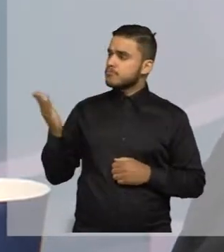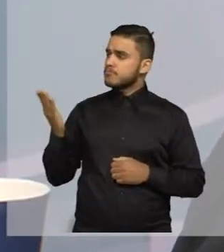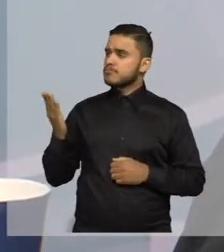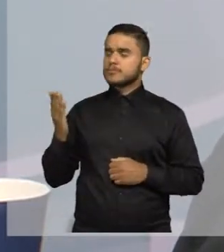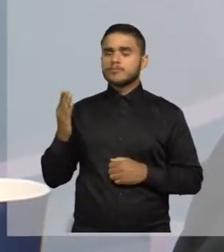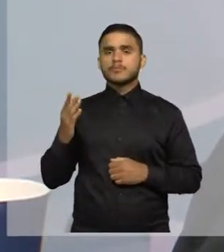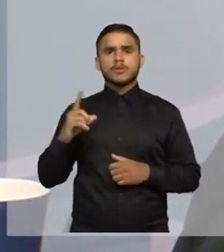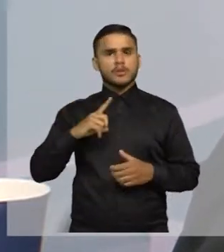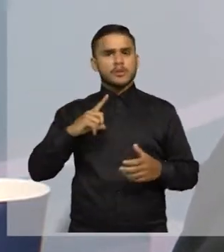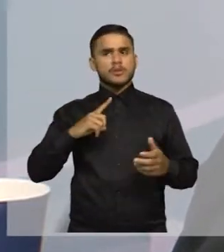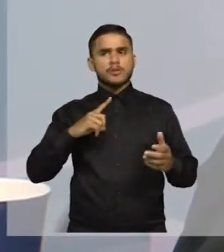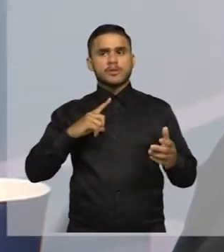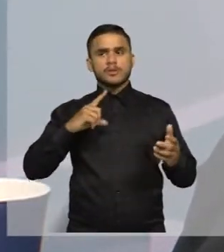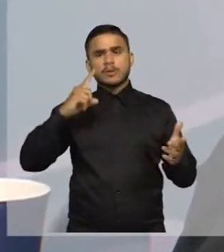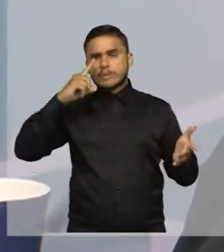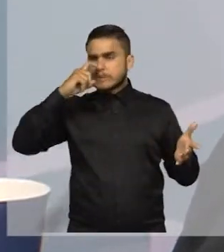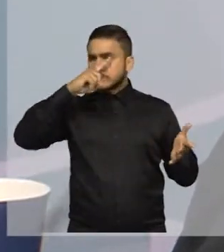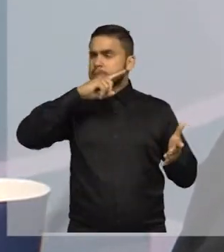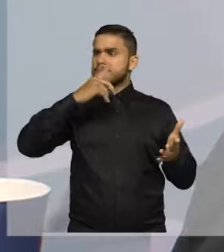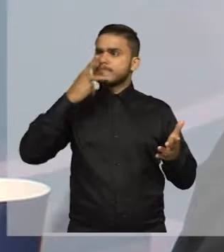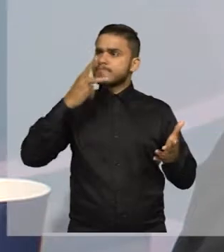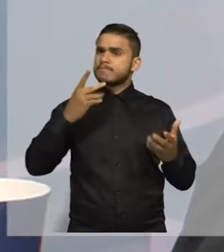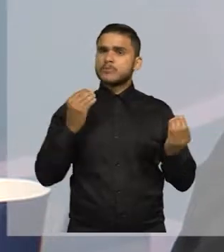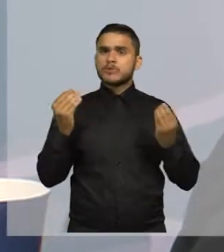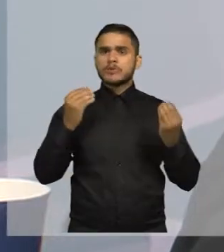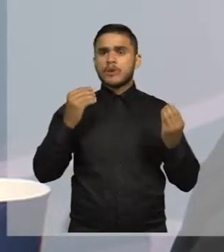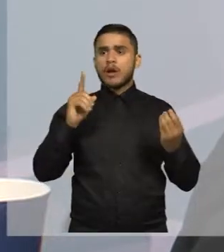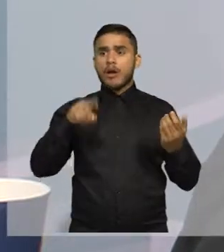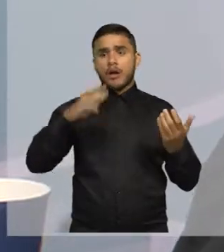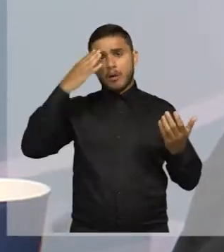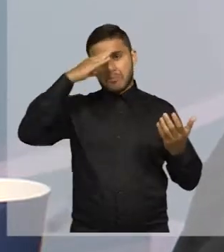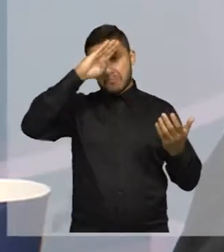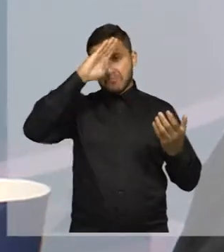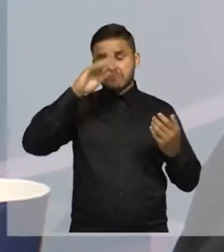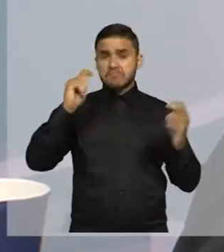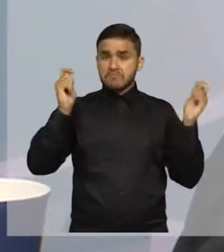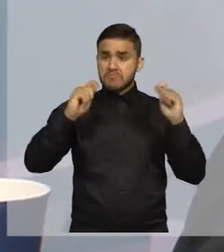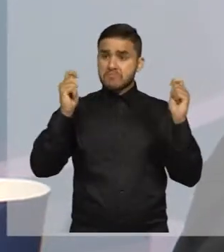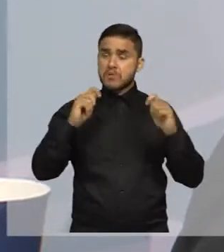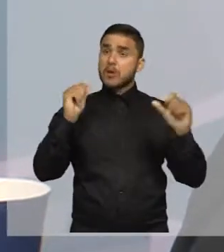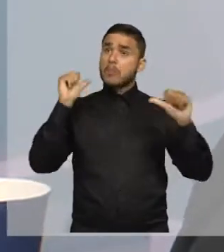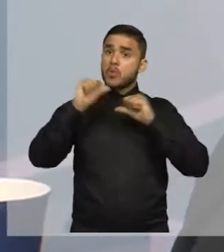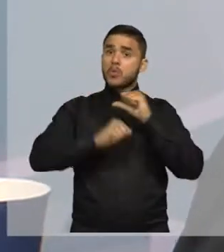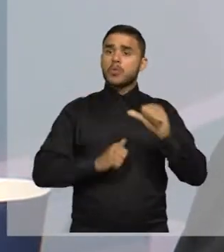problemas ingentes, muito sérios, e vamos ver como é que o Bolsonaro lida com